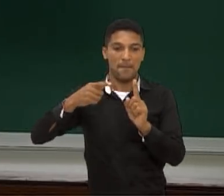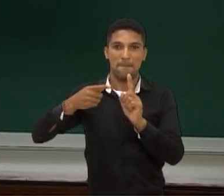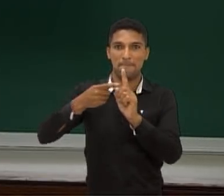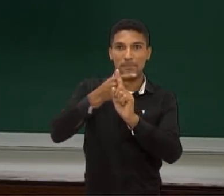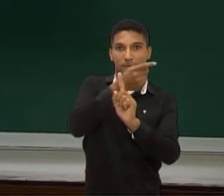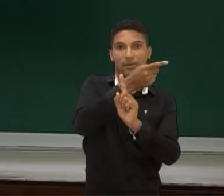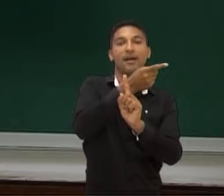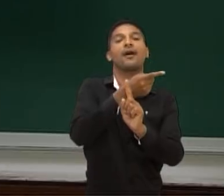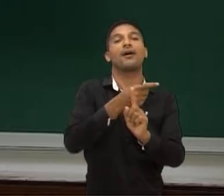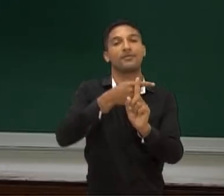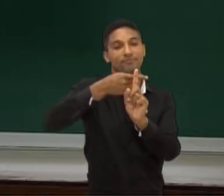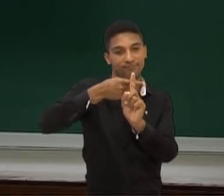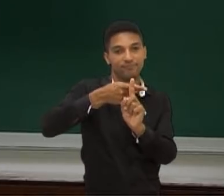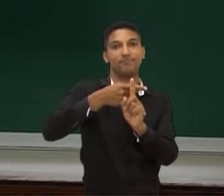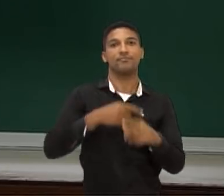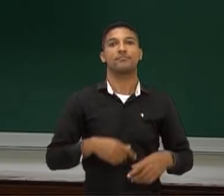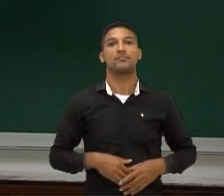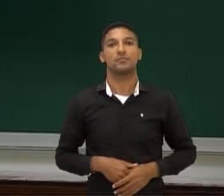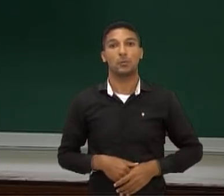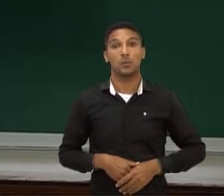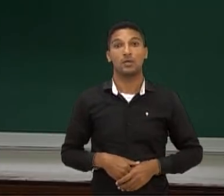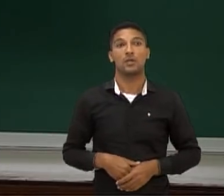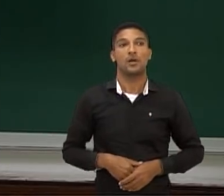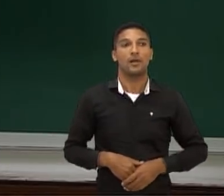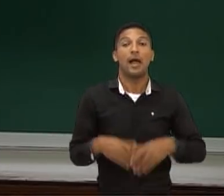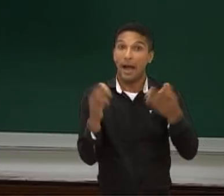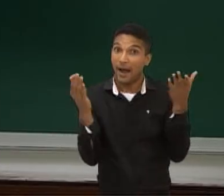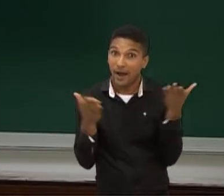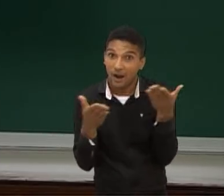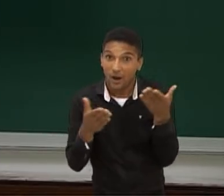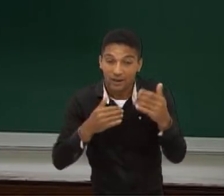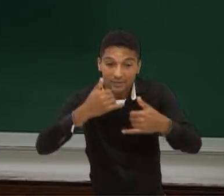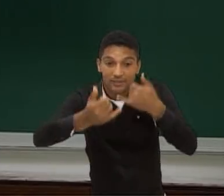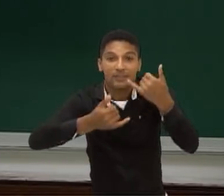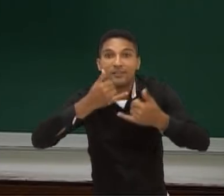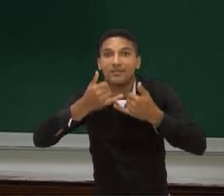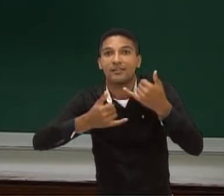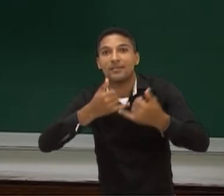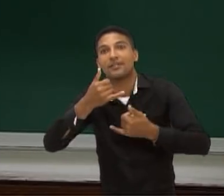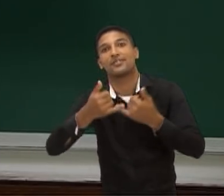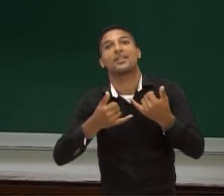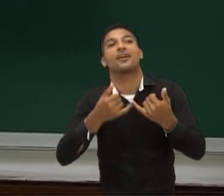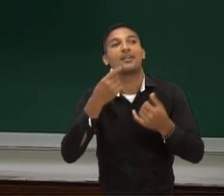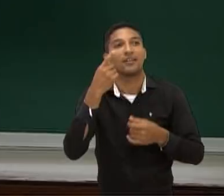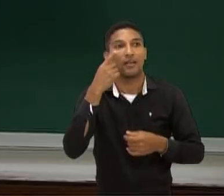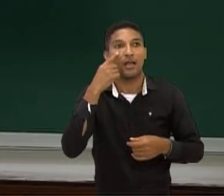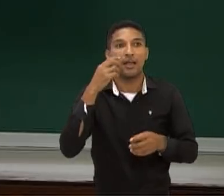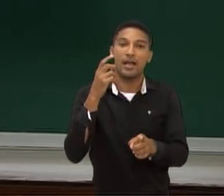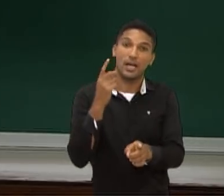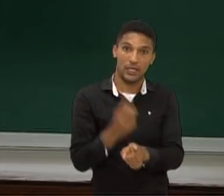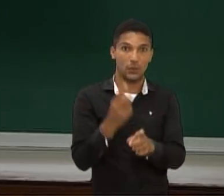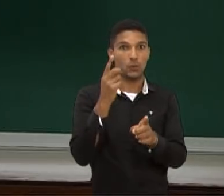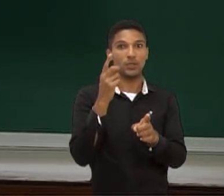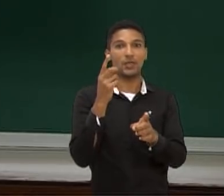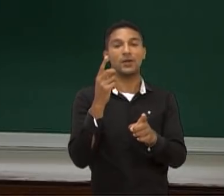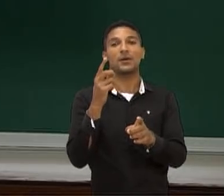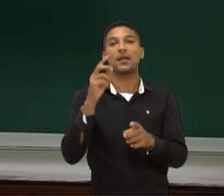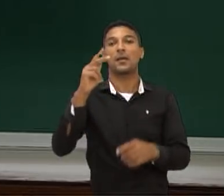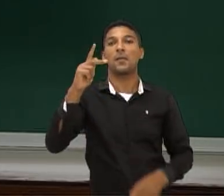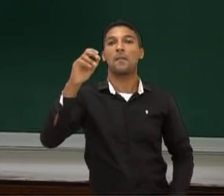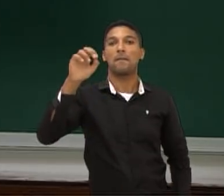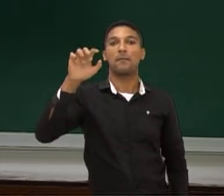nosso jogo, beleza? Então, olha só, anote aí o nome do jogo, Identificando Polígonos e Perímetros de Medição.